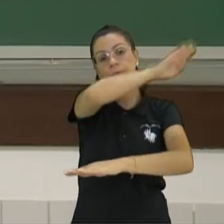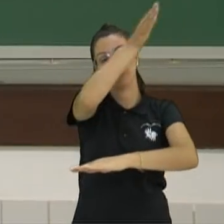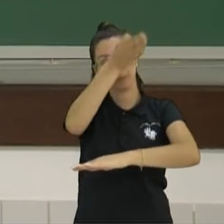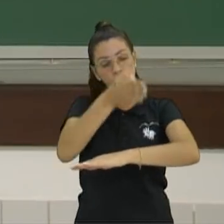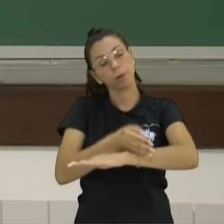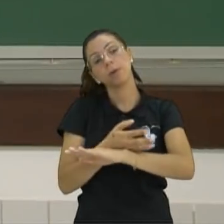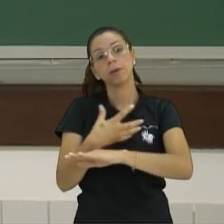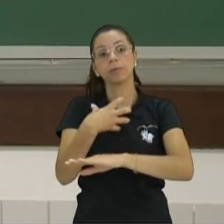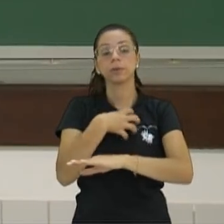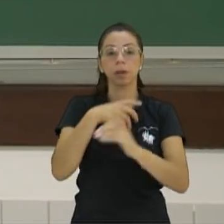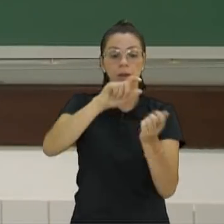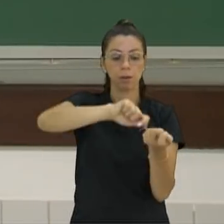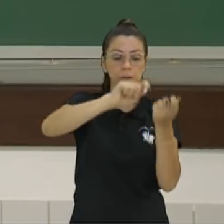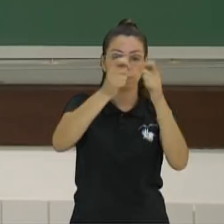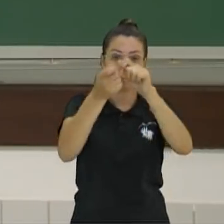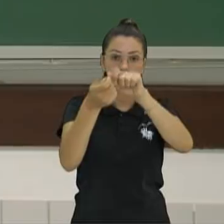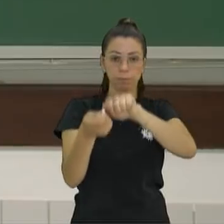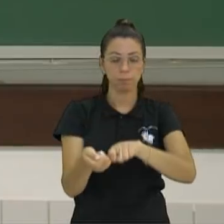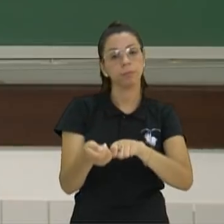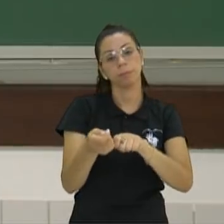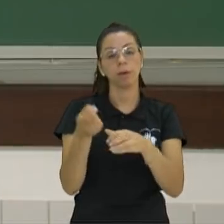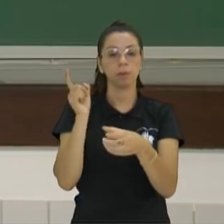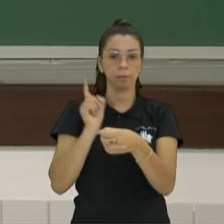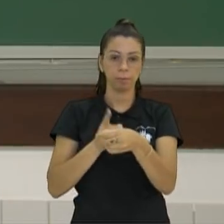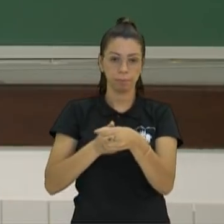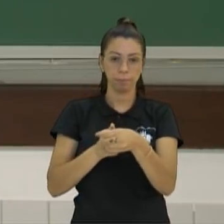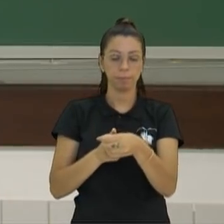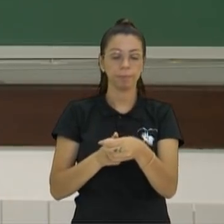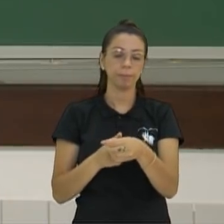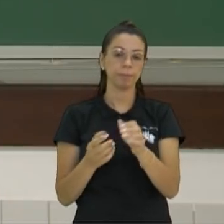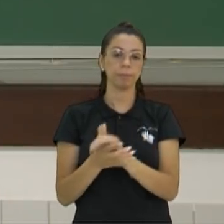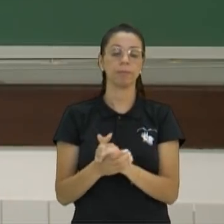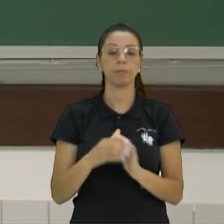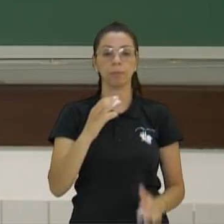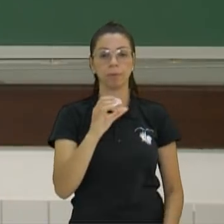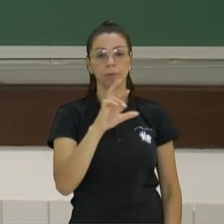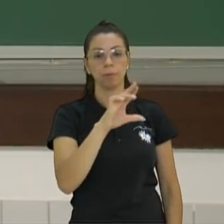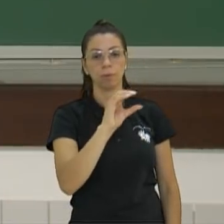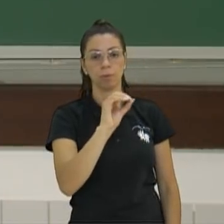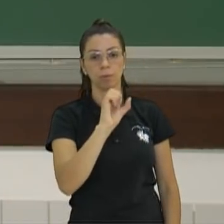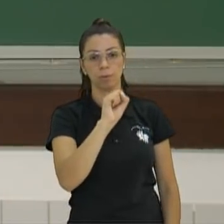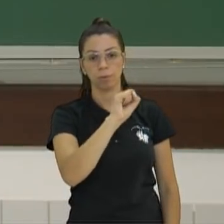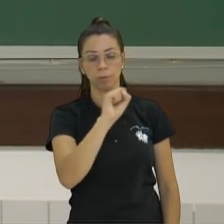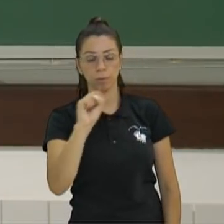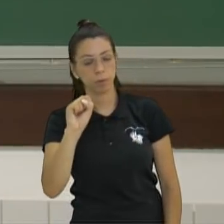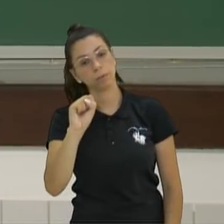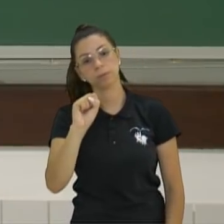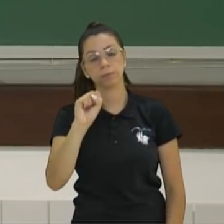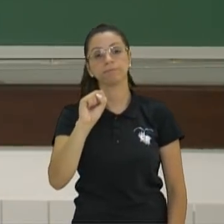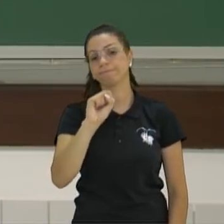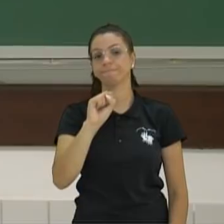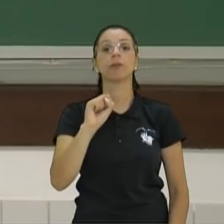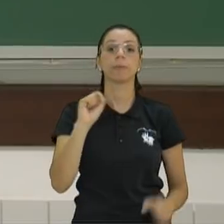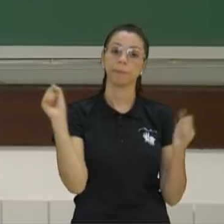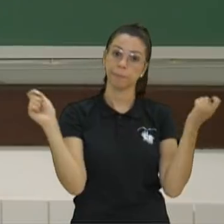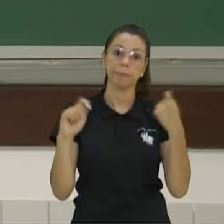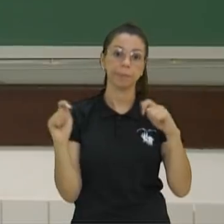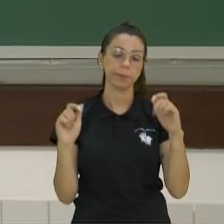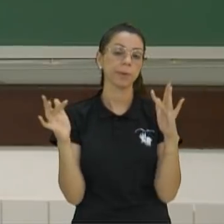mountain bike adaptada para um ambiente urbano, tá? Já o cross country, como o próprio nome diz, ela deve ser,